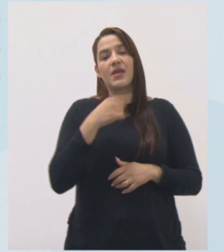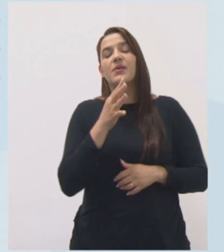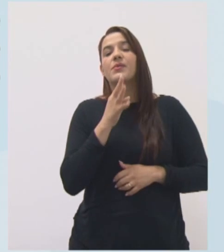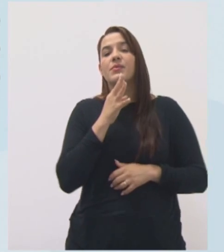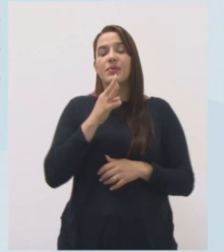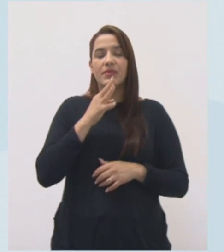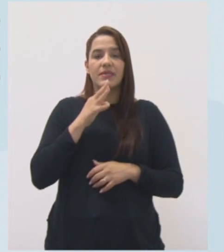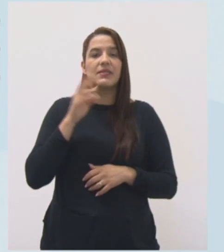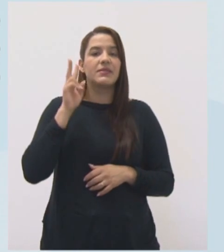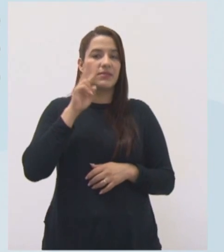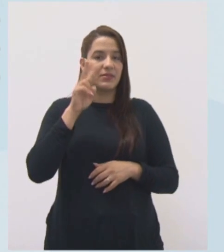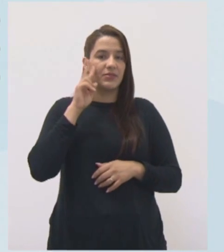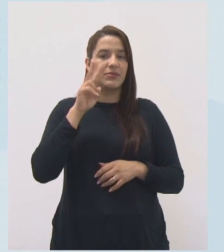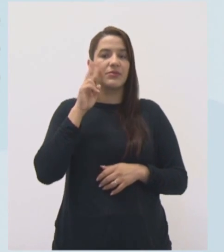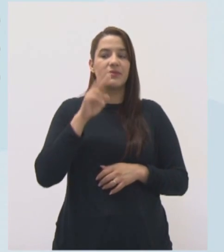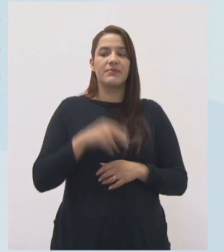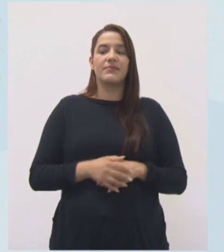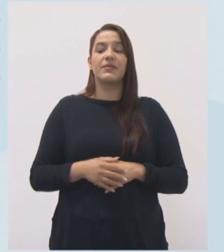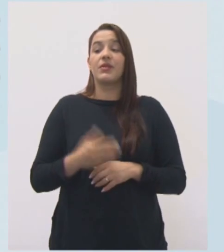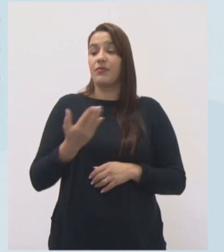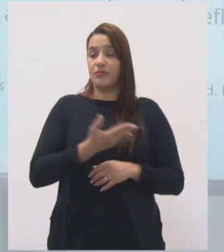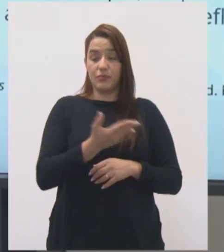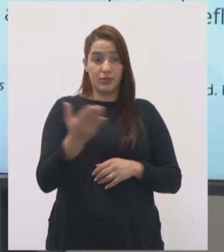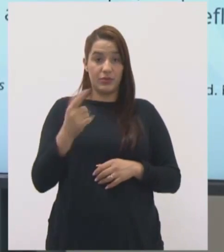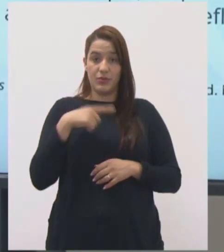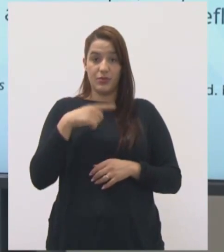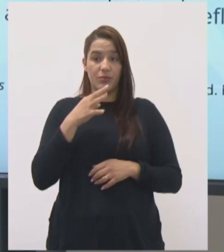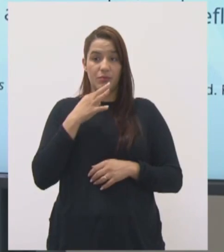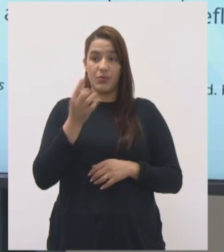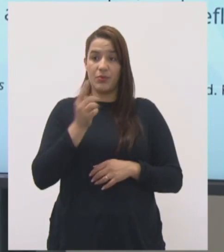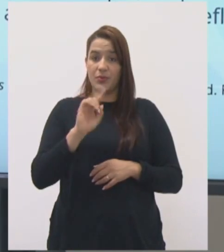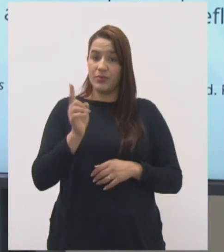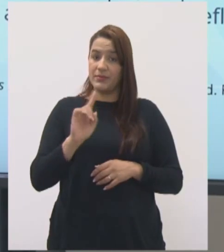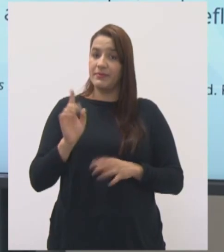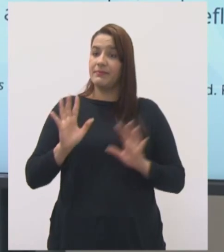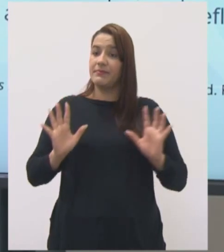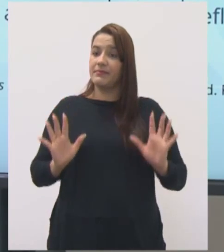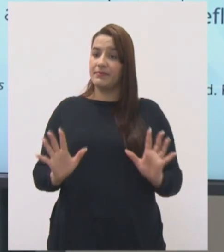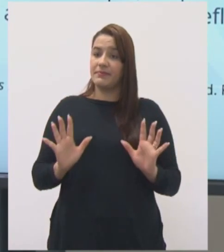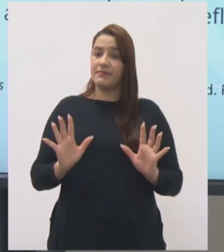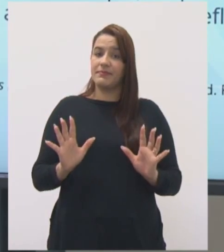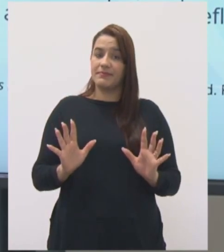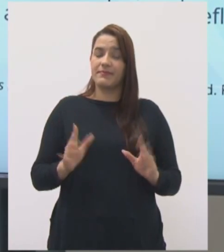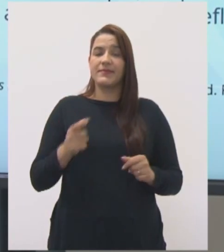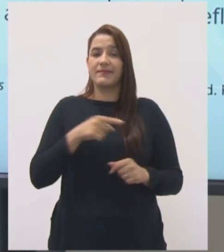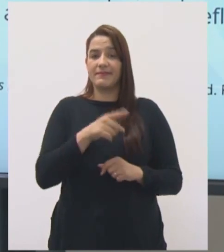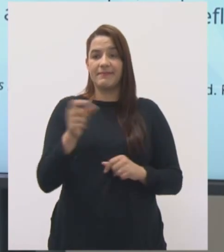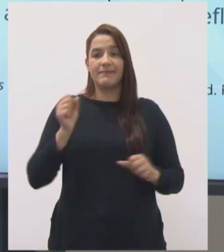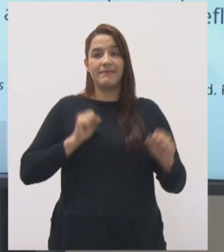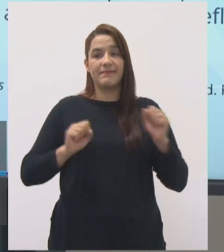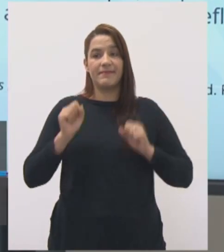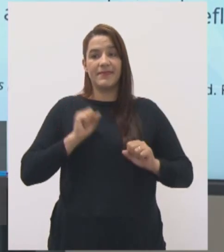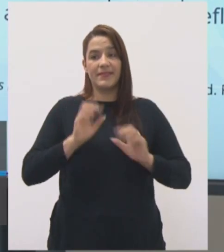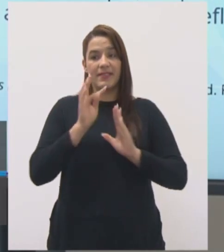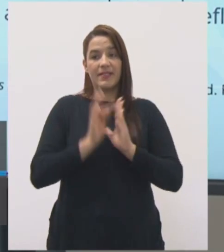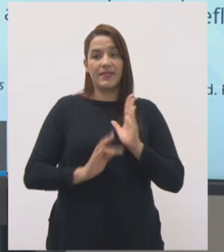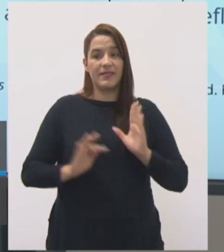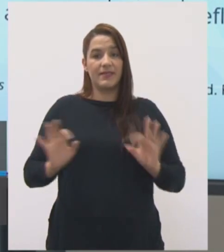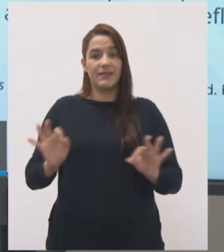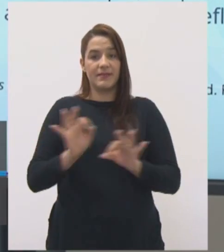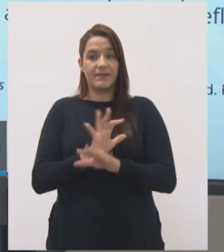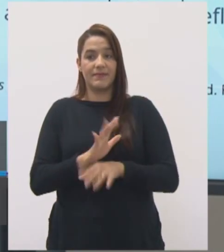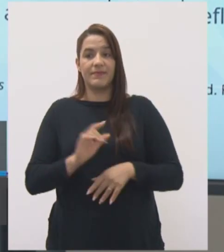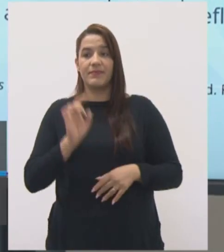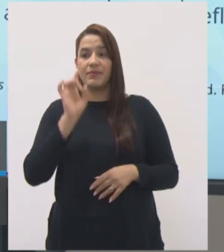Pro? Quem não conhece, ficou aí o suspense, porque acabou o texto. Nós vamos